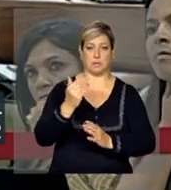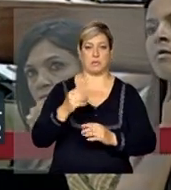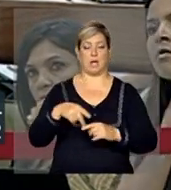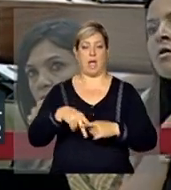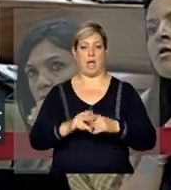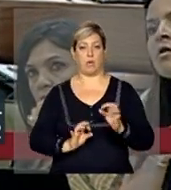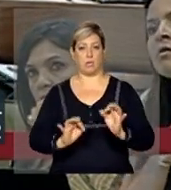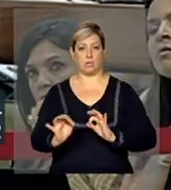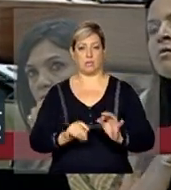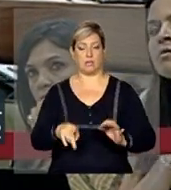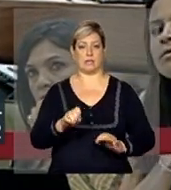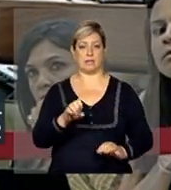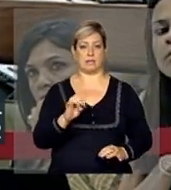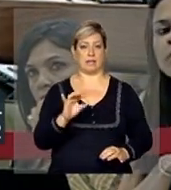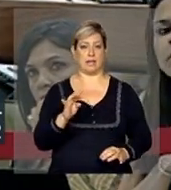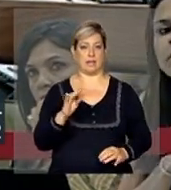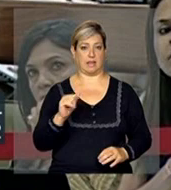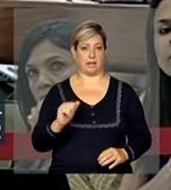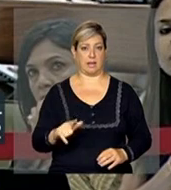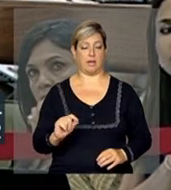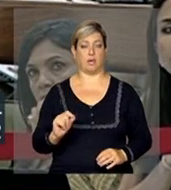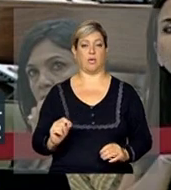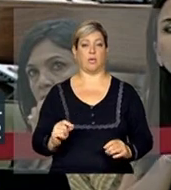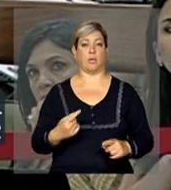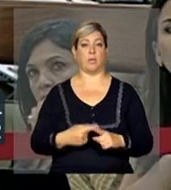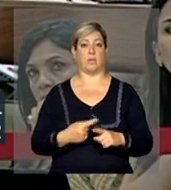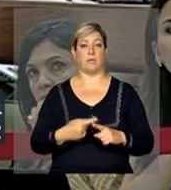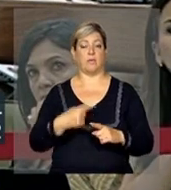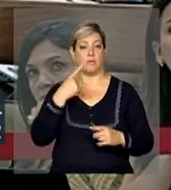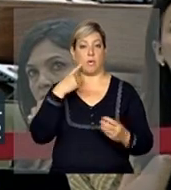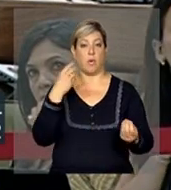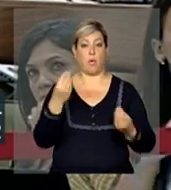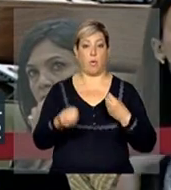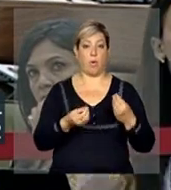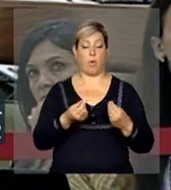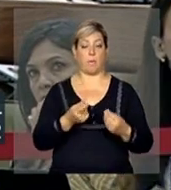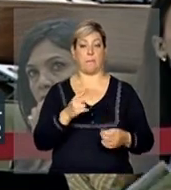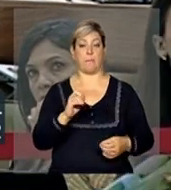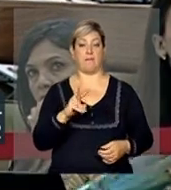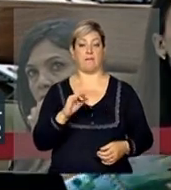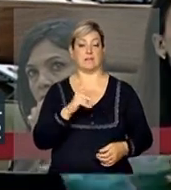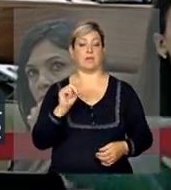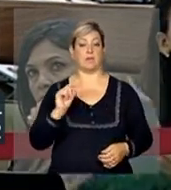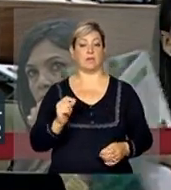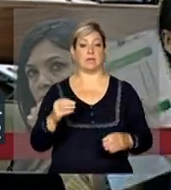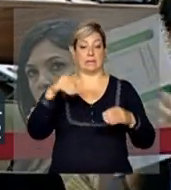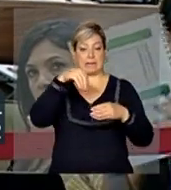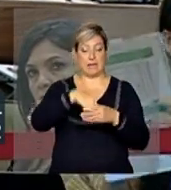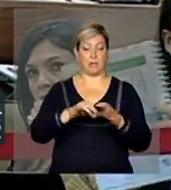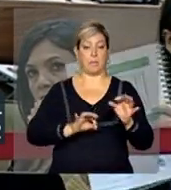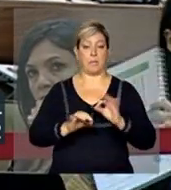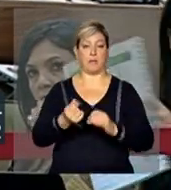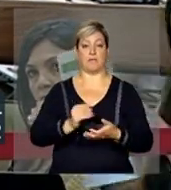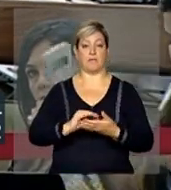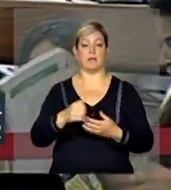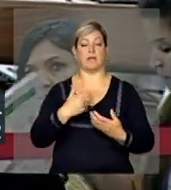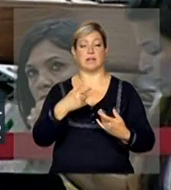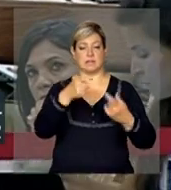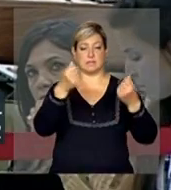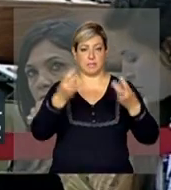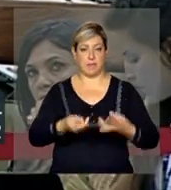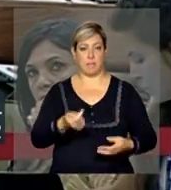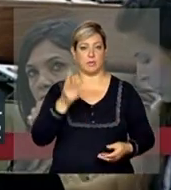da estatal para poder que ela execute os investimentos previstos dentro do plano de investimento. Eu queria que a senhora comentasse um pouco sobre